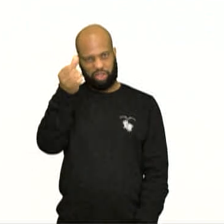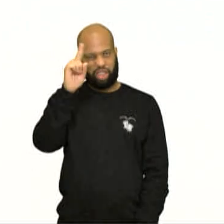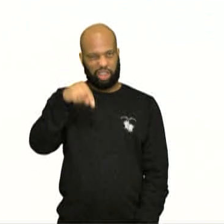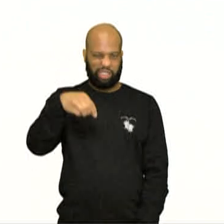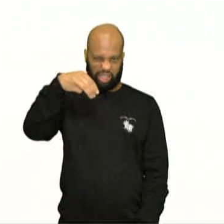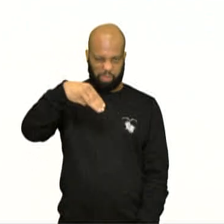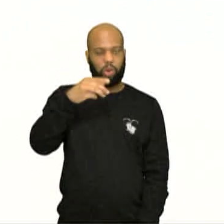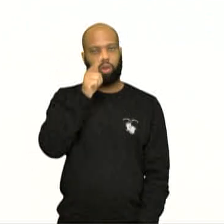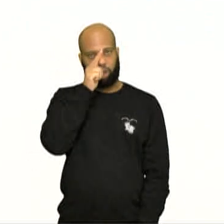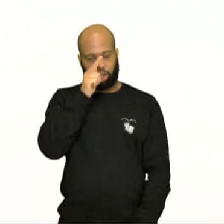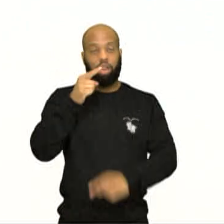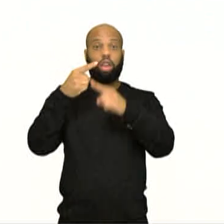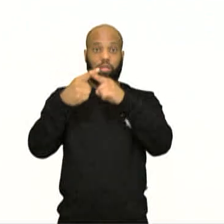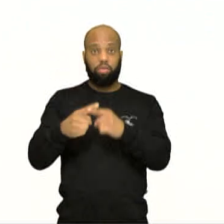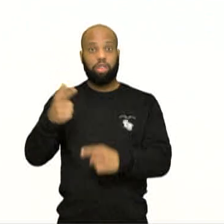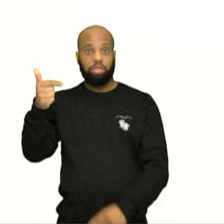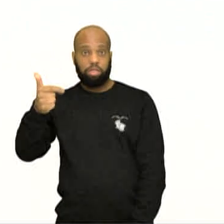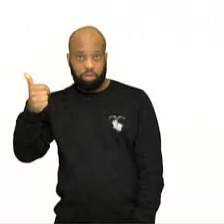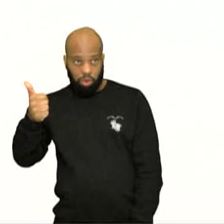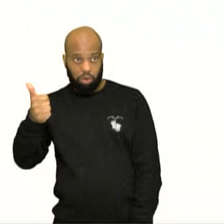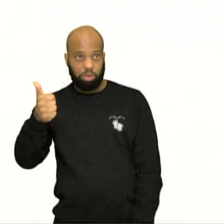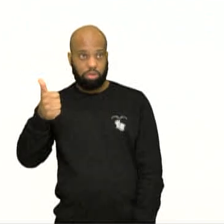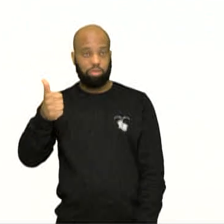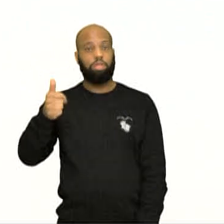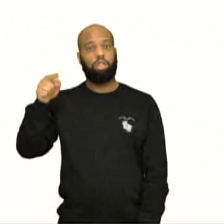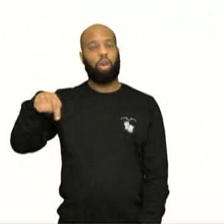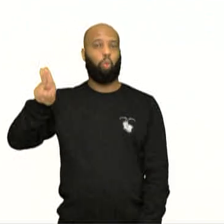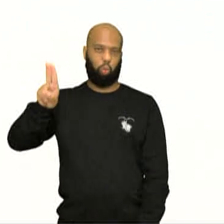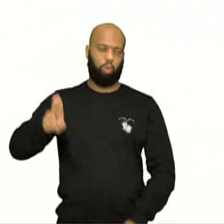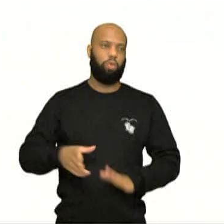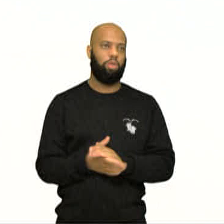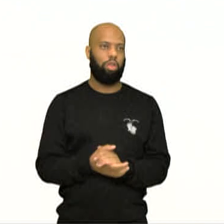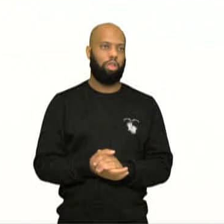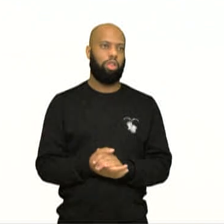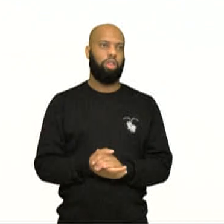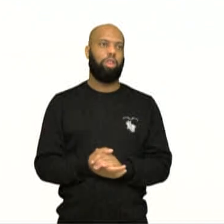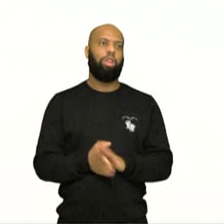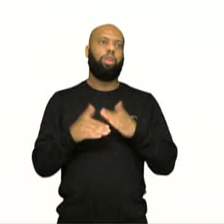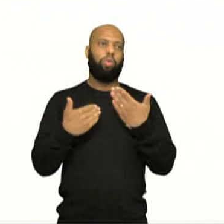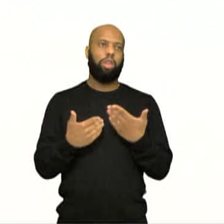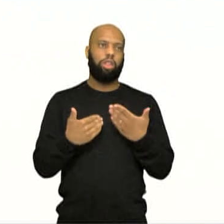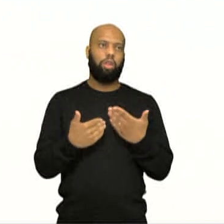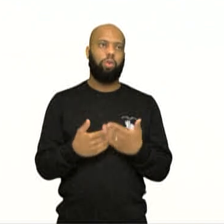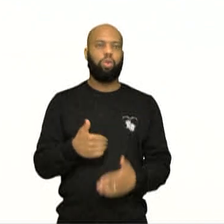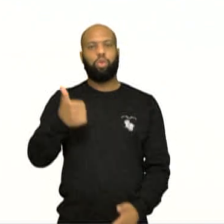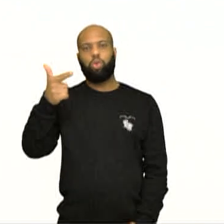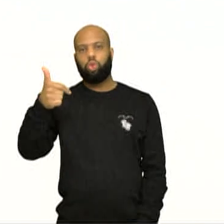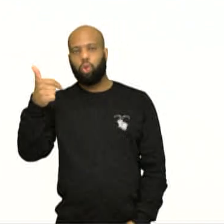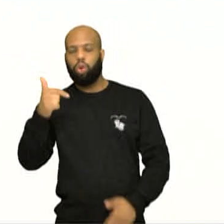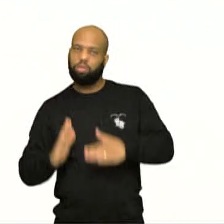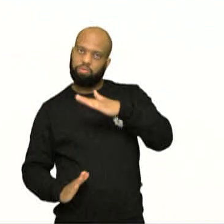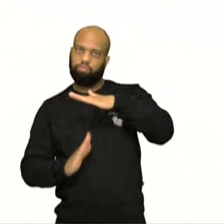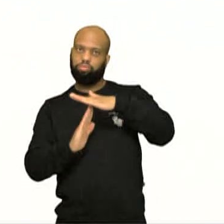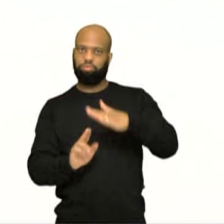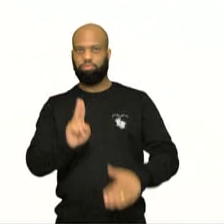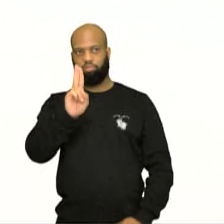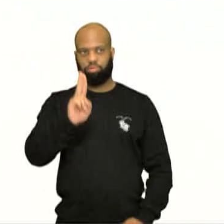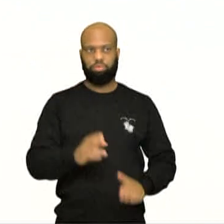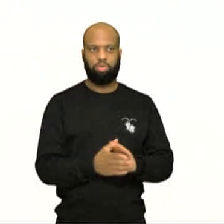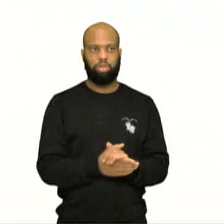micro, vezes 12, que é a tensão em volts. 12 é a tensão máxima, né? 12 vezes 20